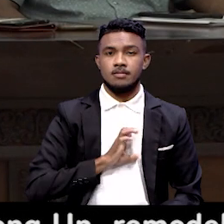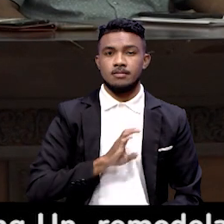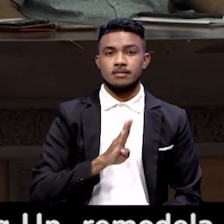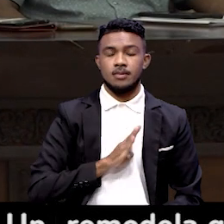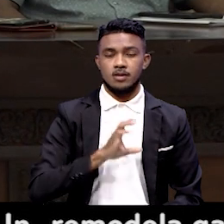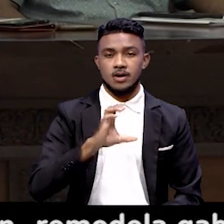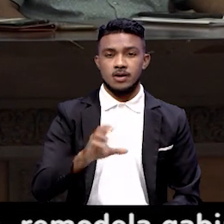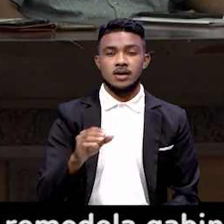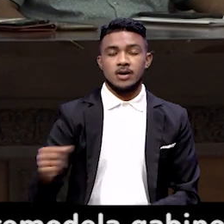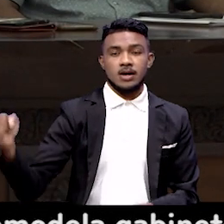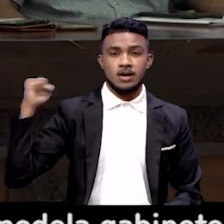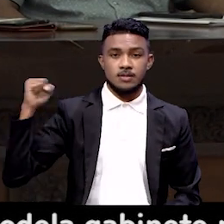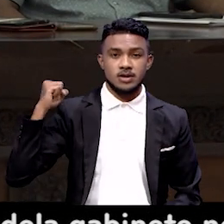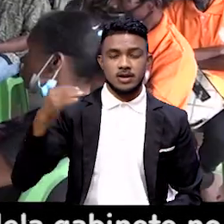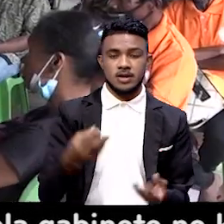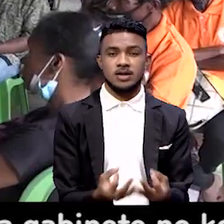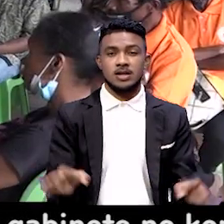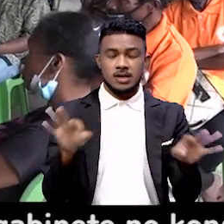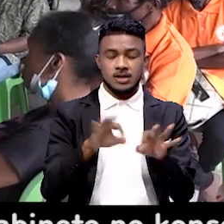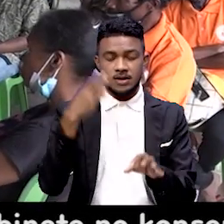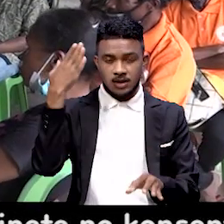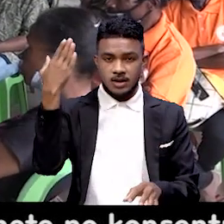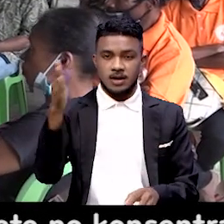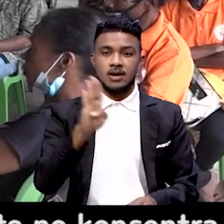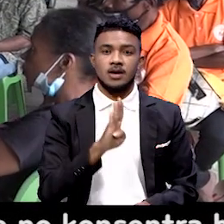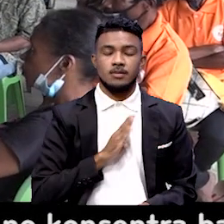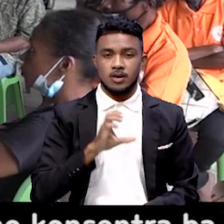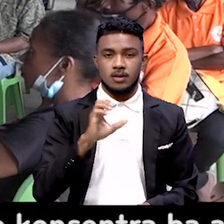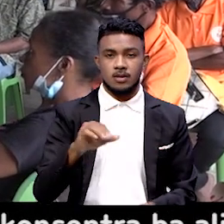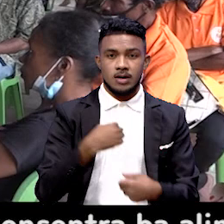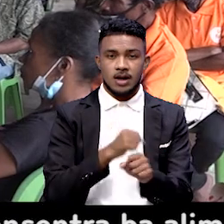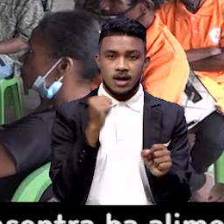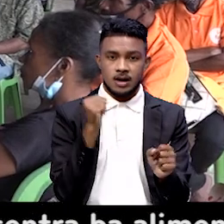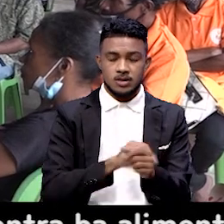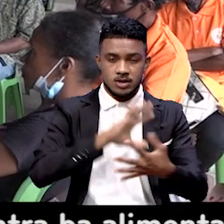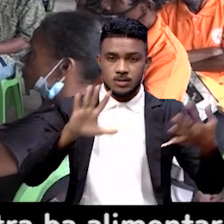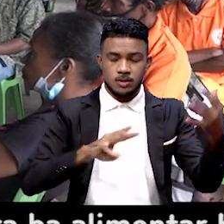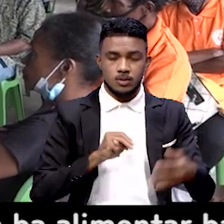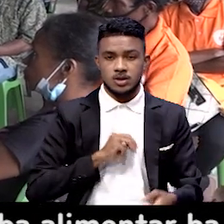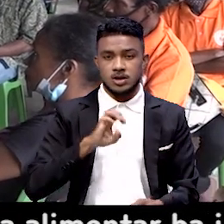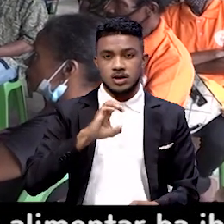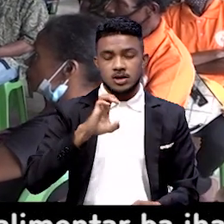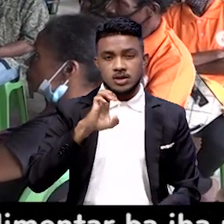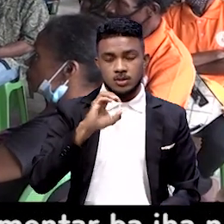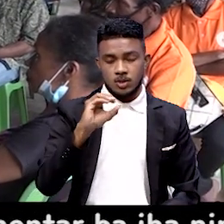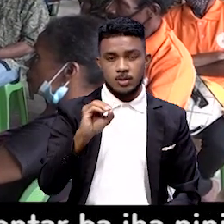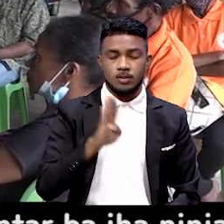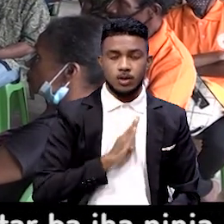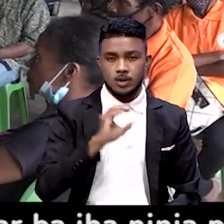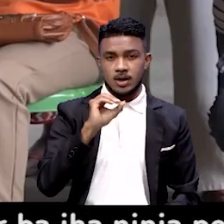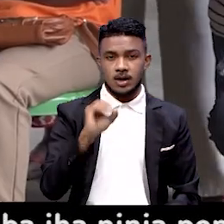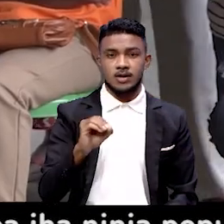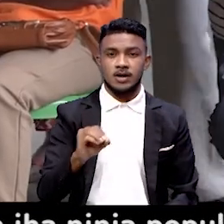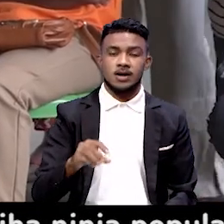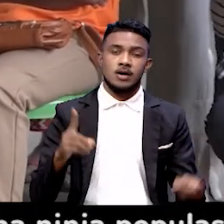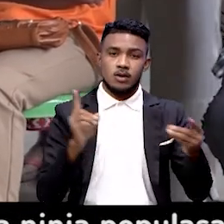campanha intensiva e a Baucau. Durante a cobertura e a município Bobonaro, Covalima, Noreua e a Loron